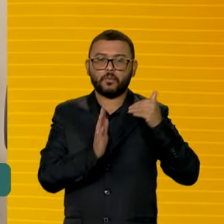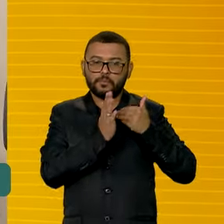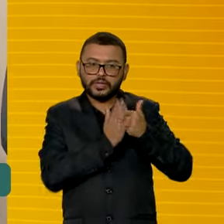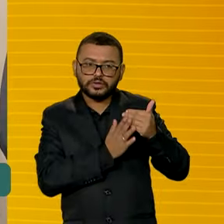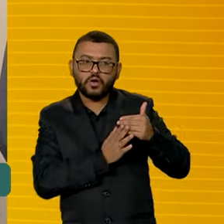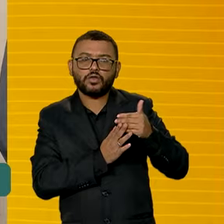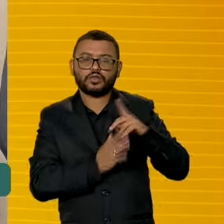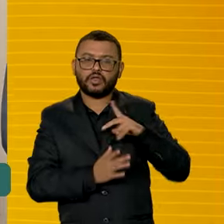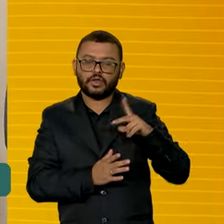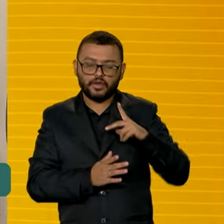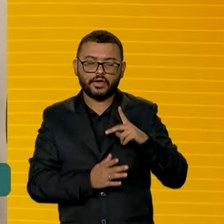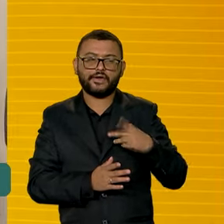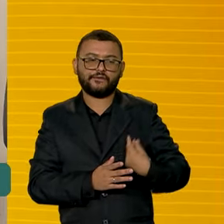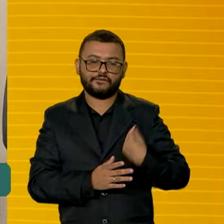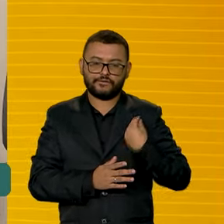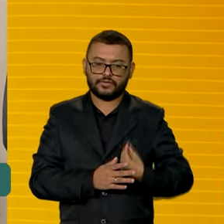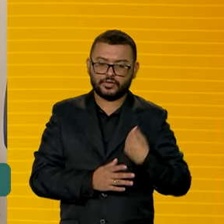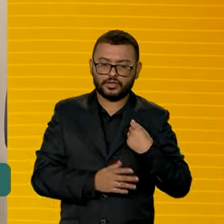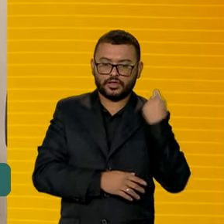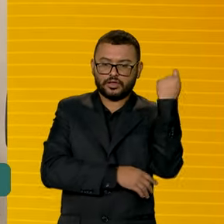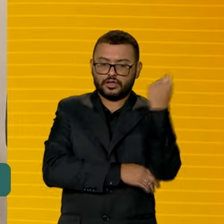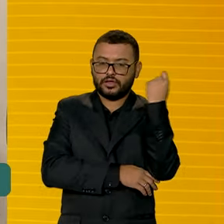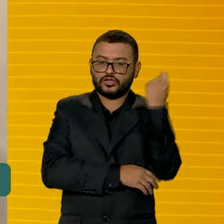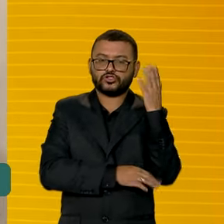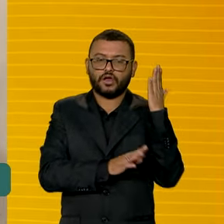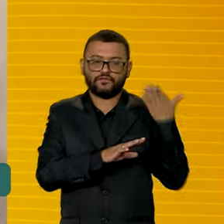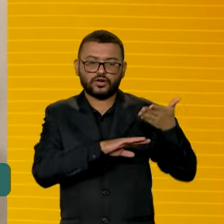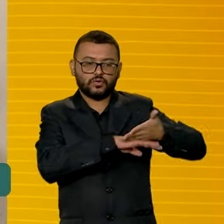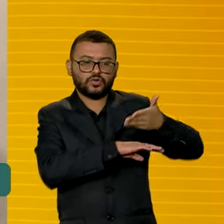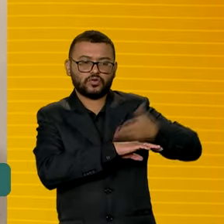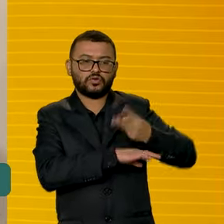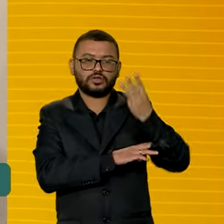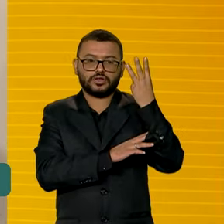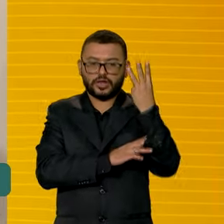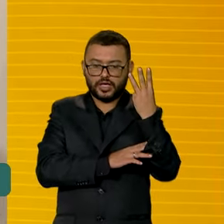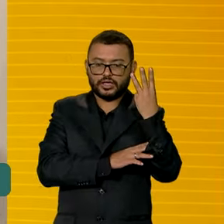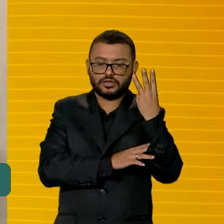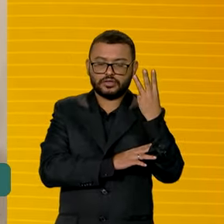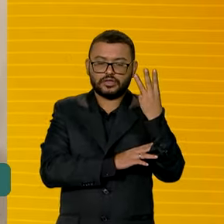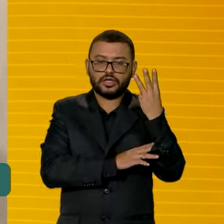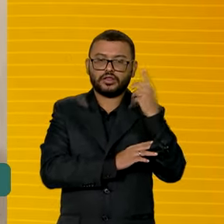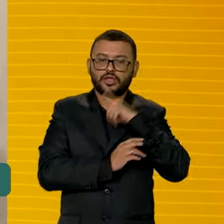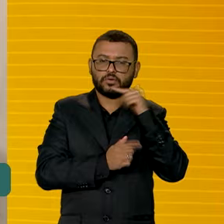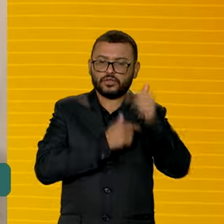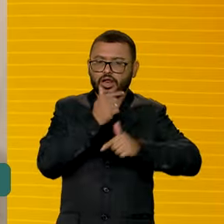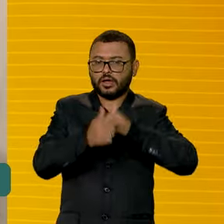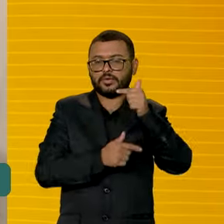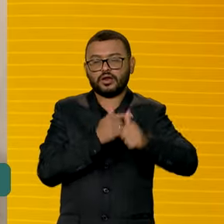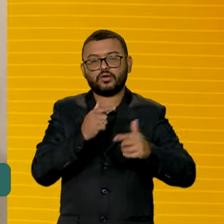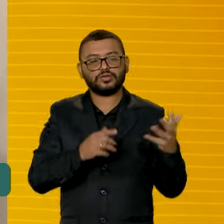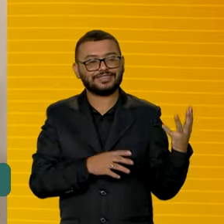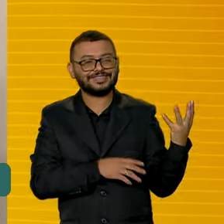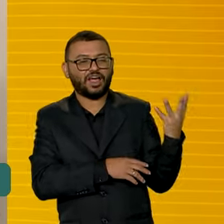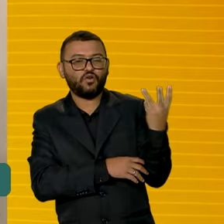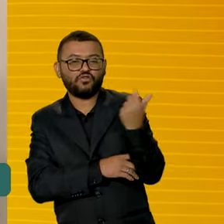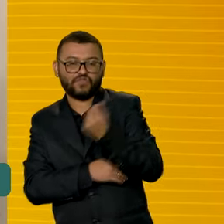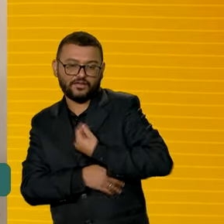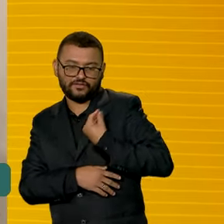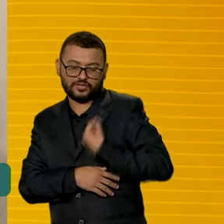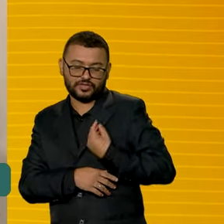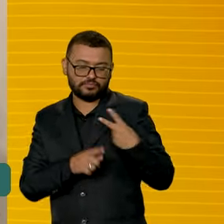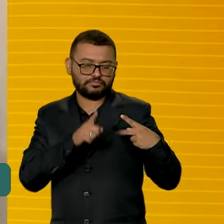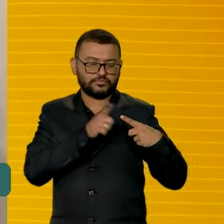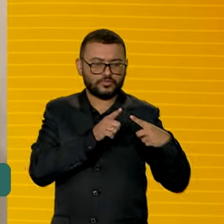esteve presente no Rio Grande do Sul, aliás, foi 3 vezes ao Estado. A primeira tarefa foi salvar vidas,